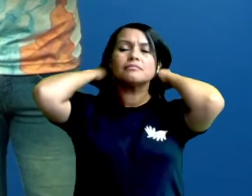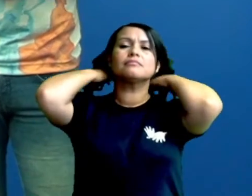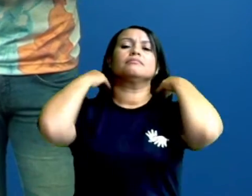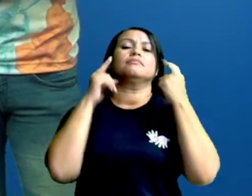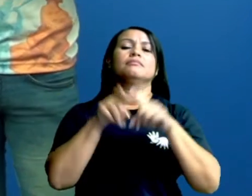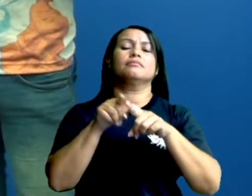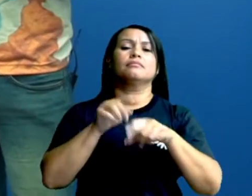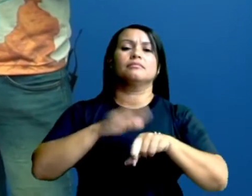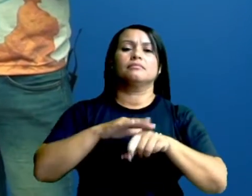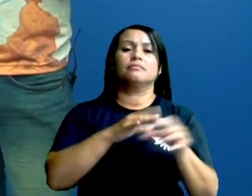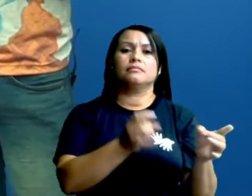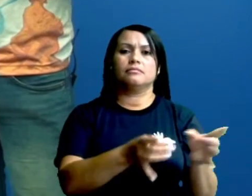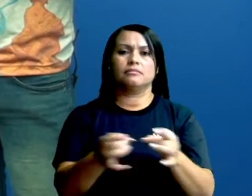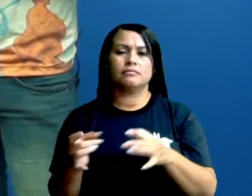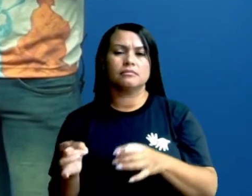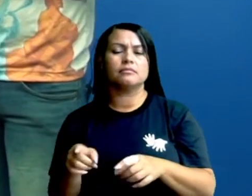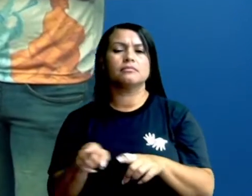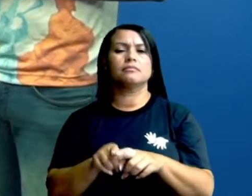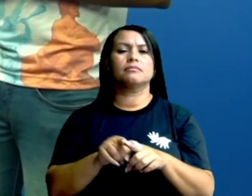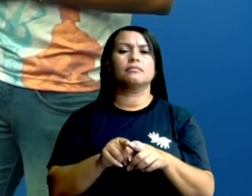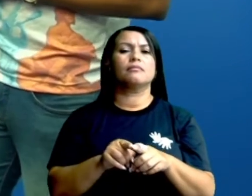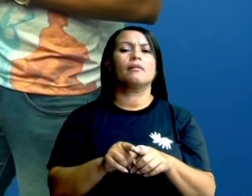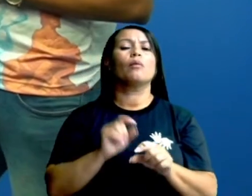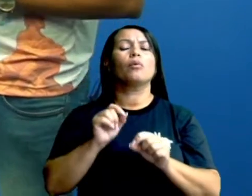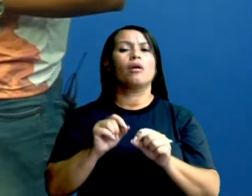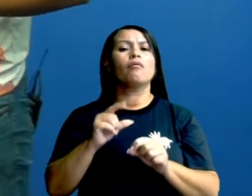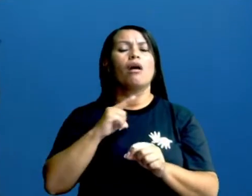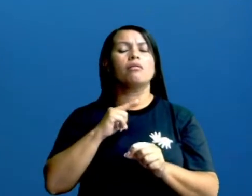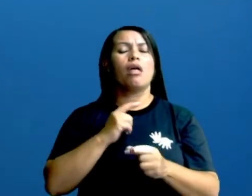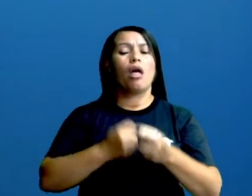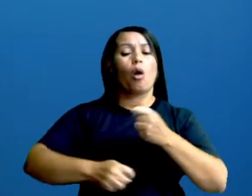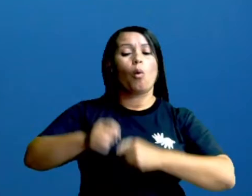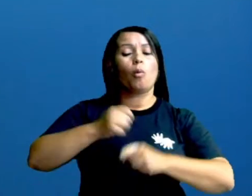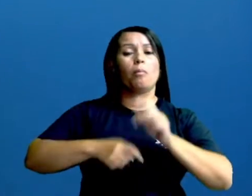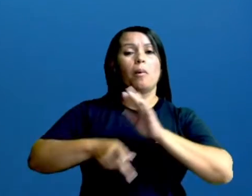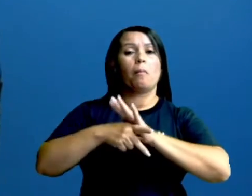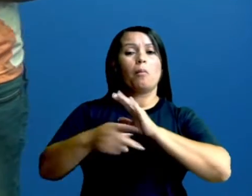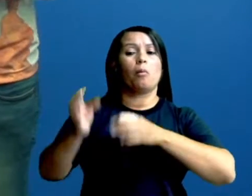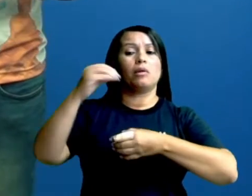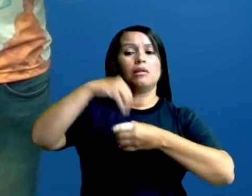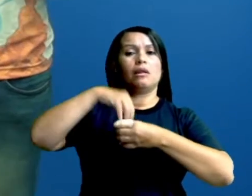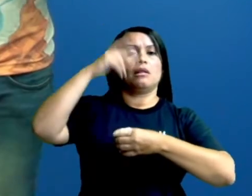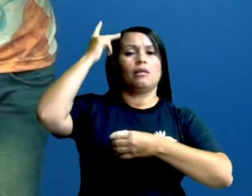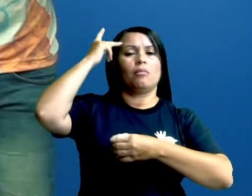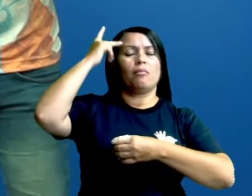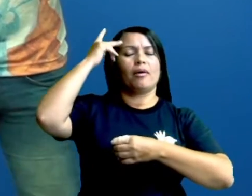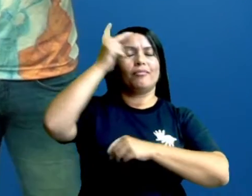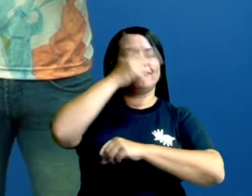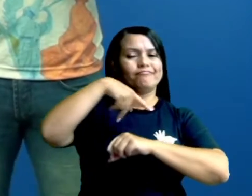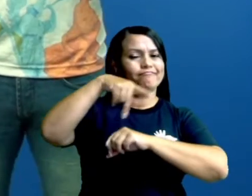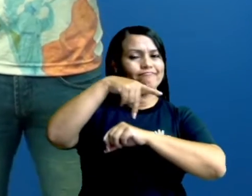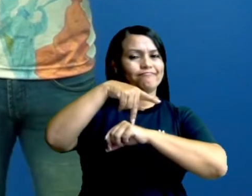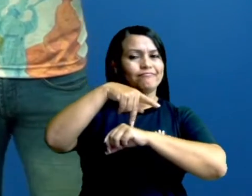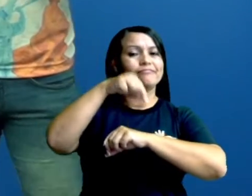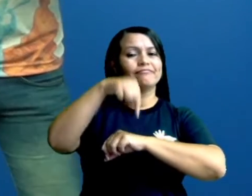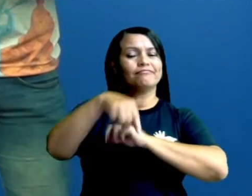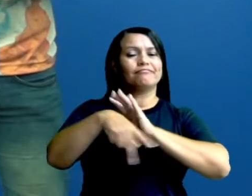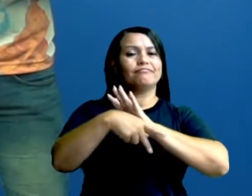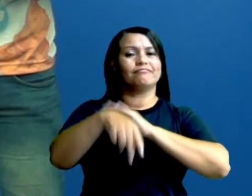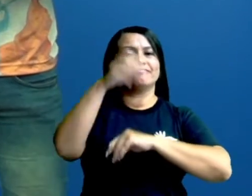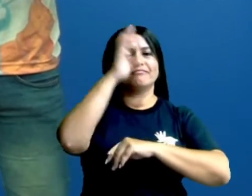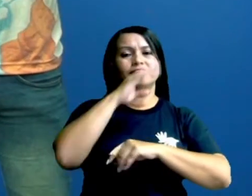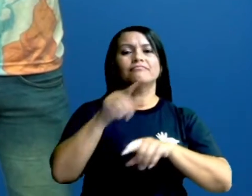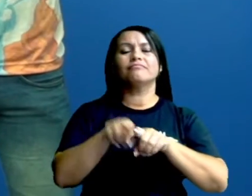intensa nessa região, vai ser o coração econômico do nosso país. E a gente tem uma atividade agropecuária extremamente moderna, com o uso de